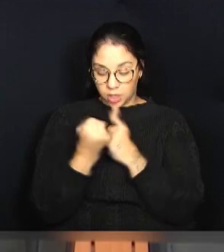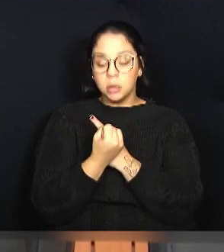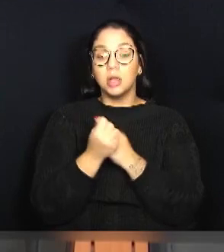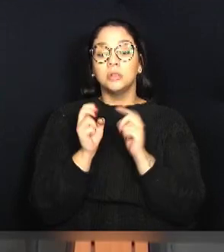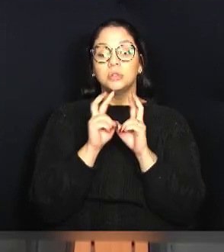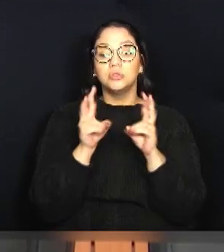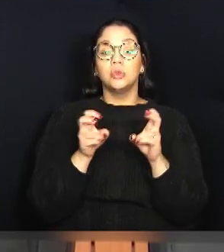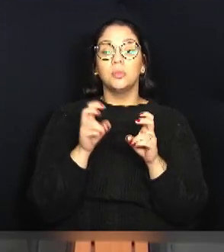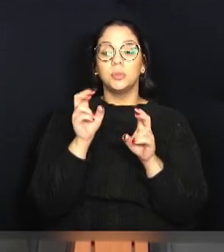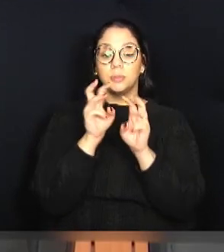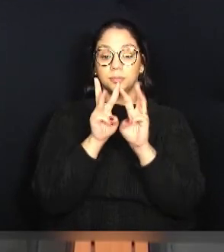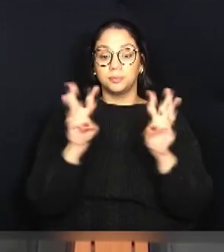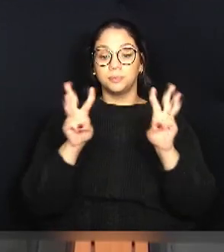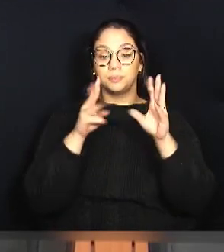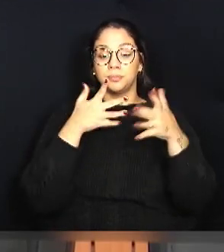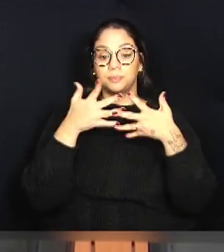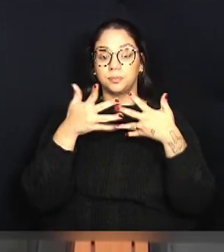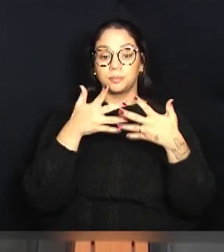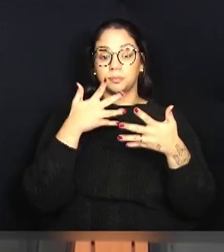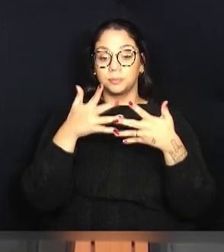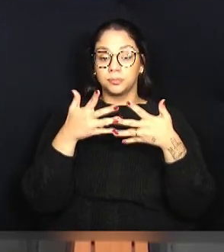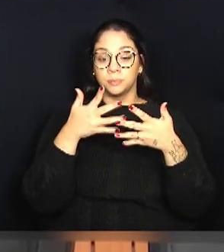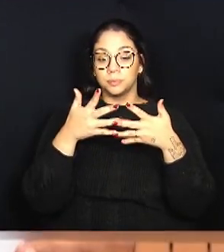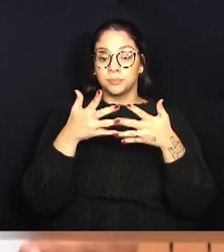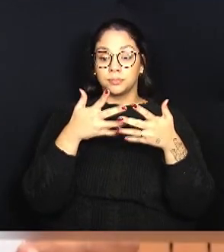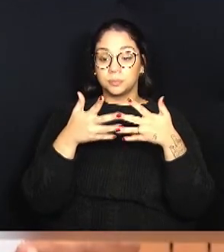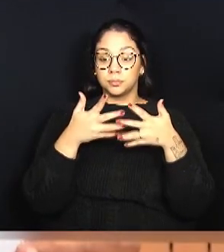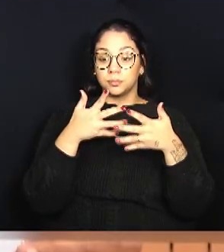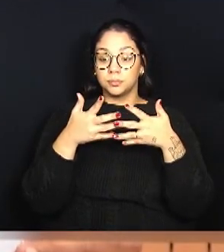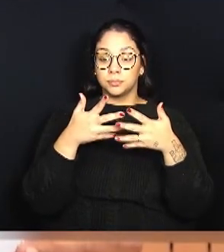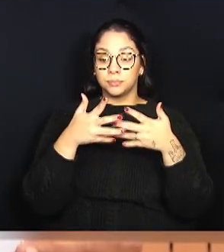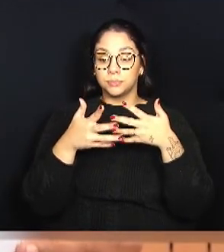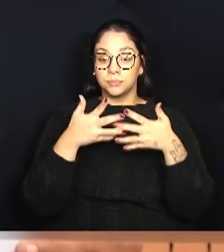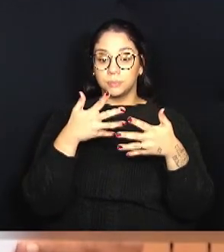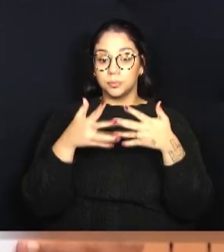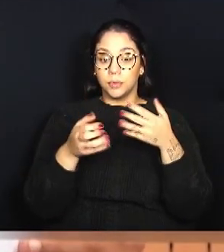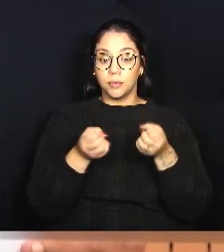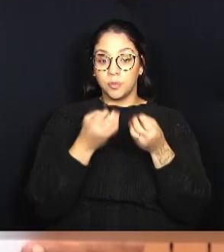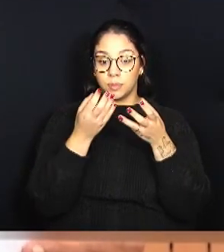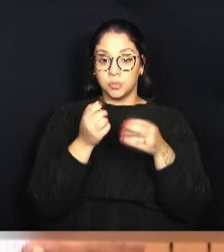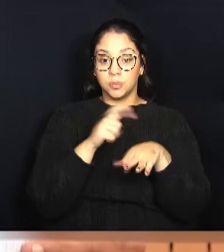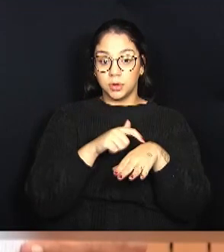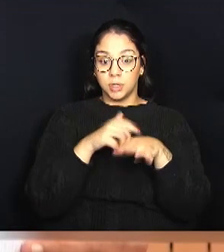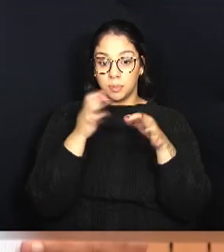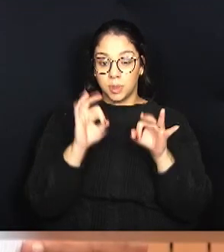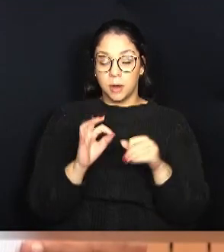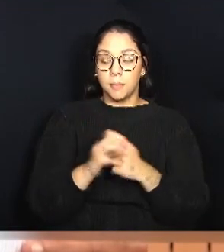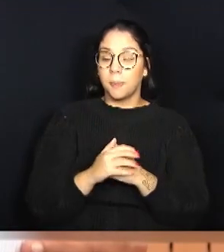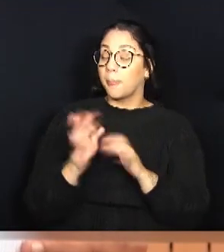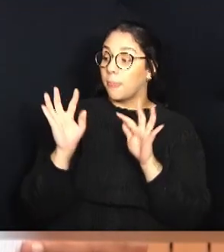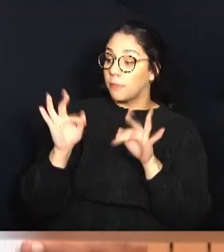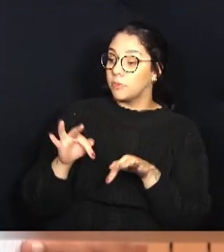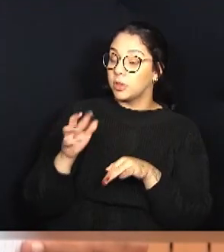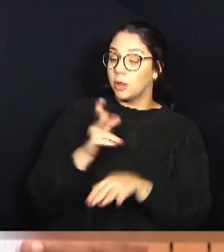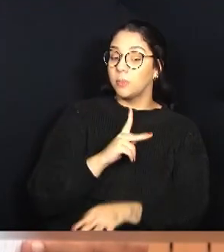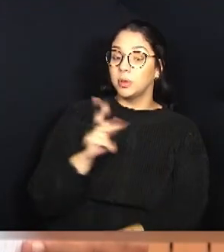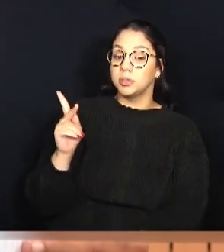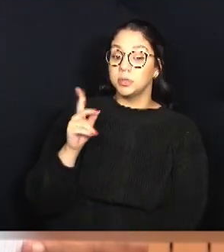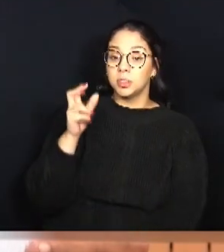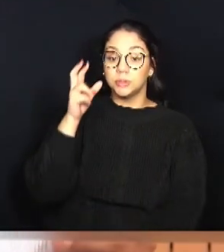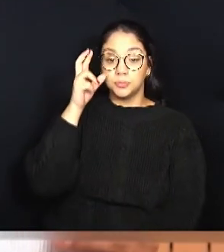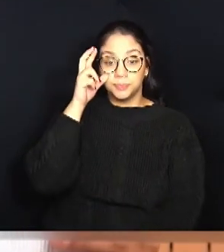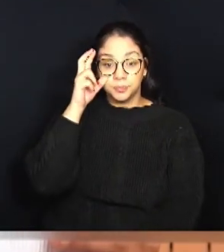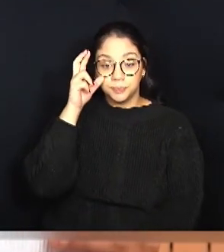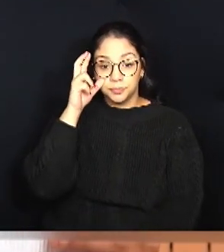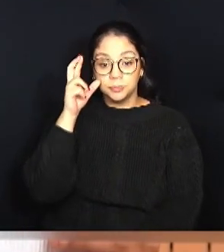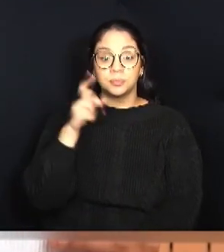portal de transparência, dessas informações em tempo real. Ao final, o presidente da Comissão de Finanças e Orçamento da Câmara